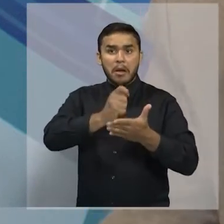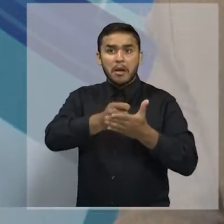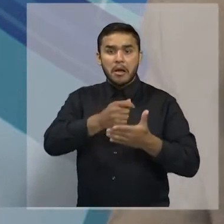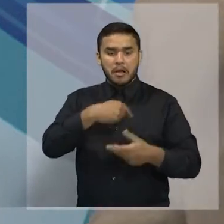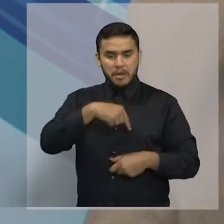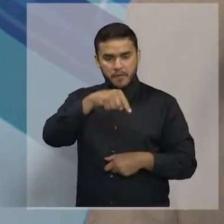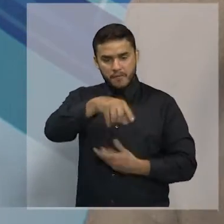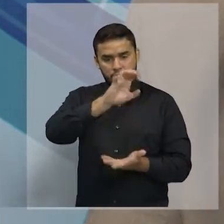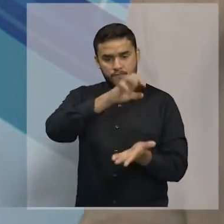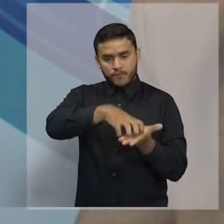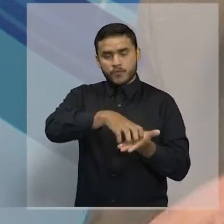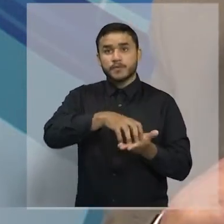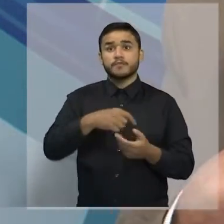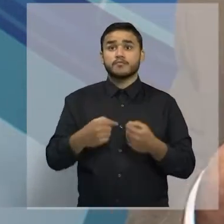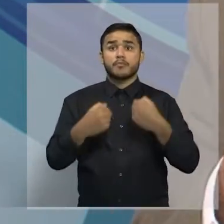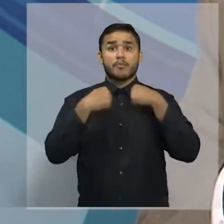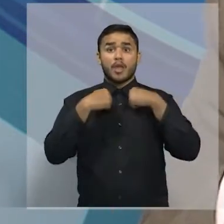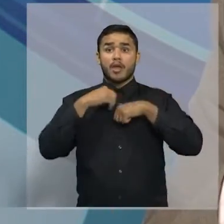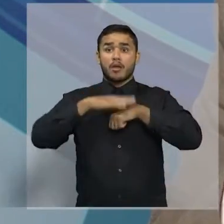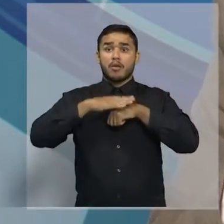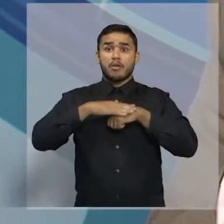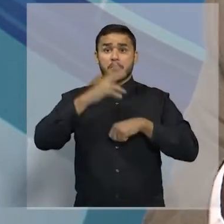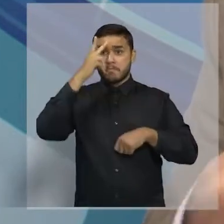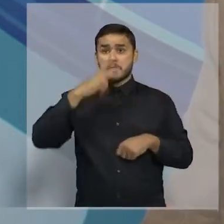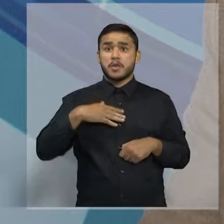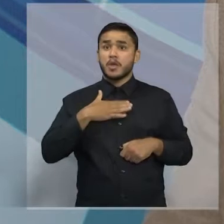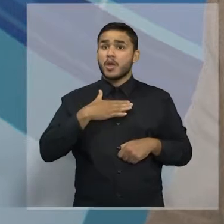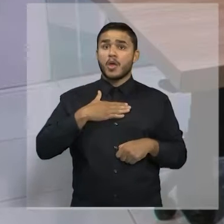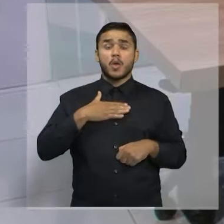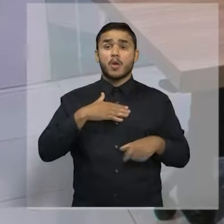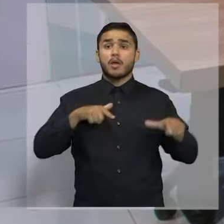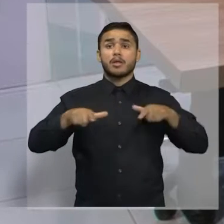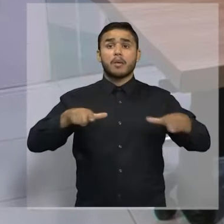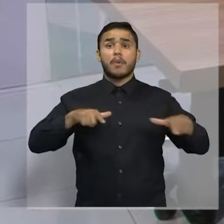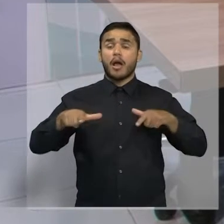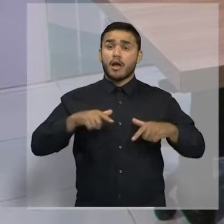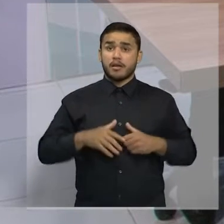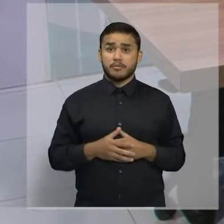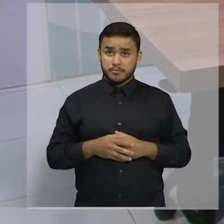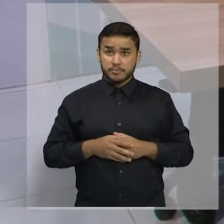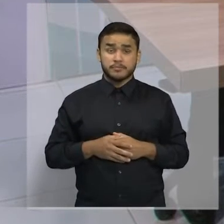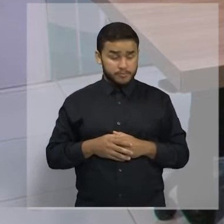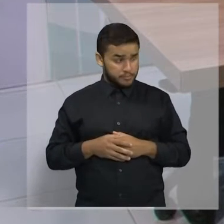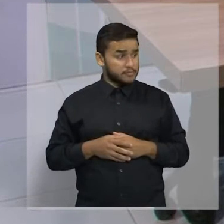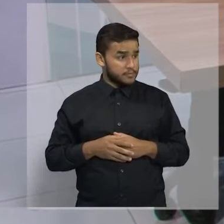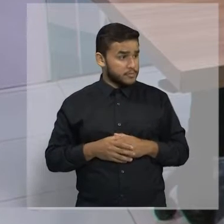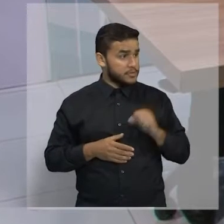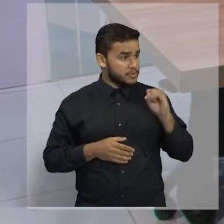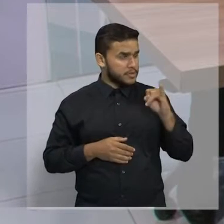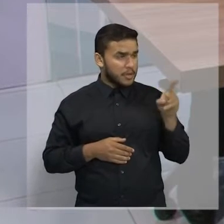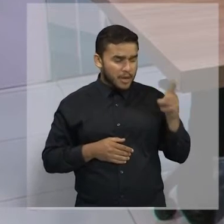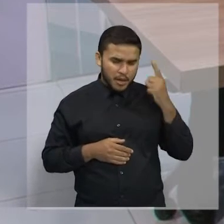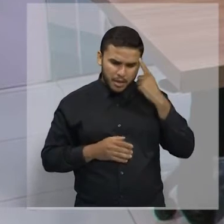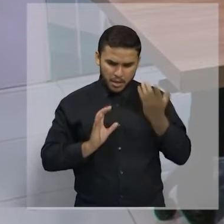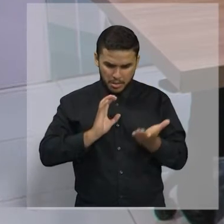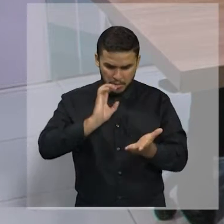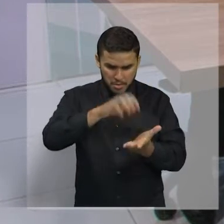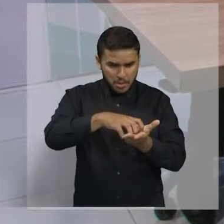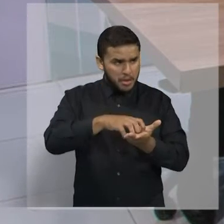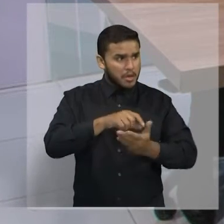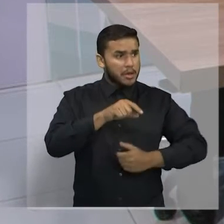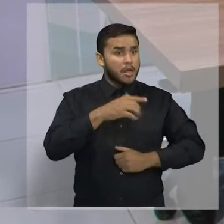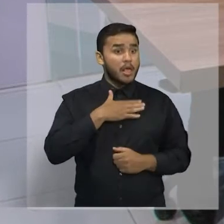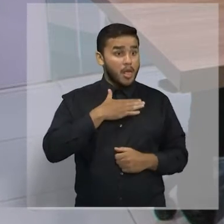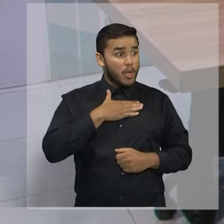para você, para trabalhar para você, não. É você, é consigo mesmo. Espontaneamente. E se você for contratar alguém para trabalhar com você,